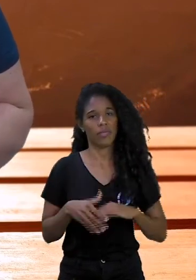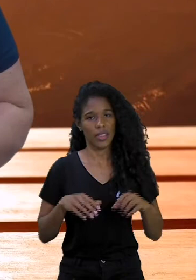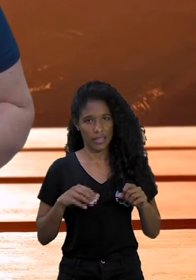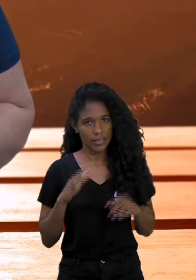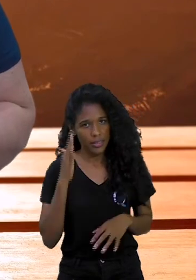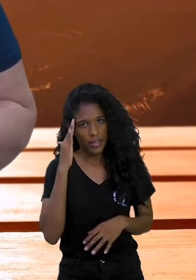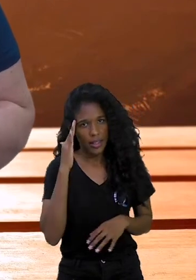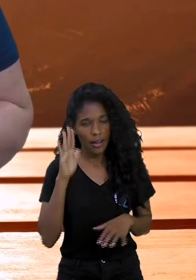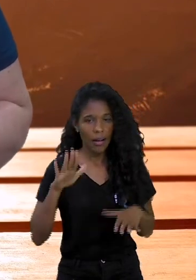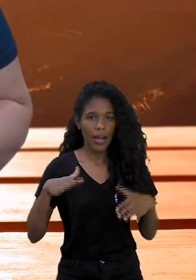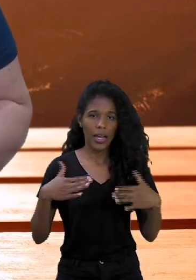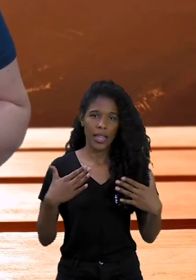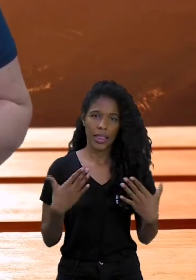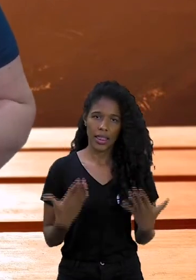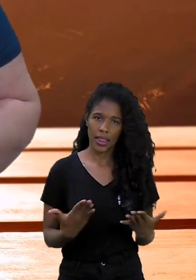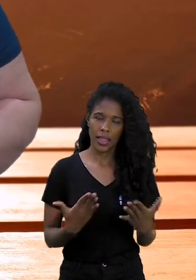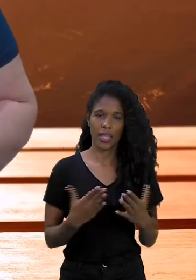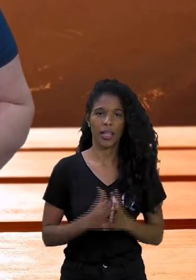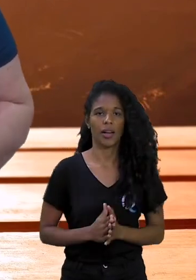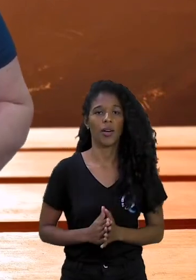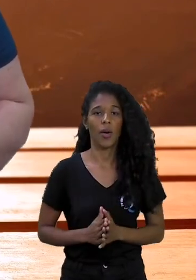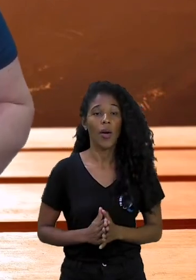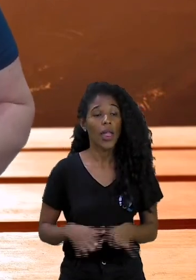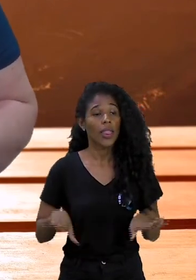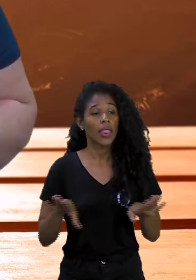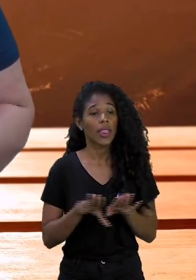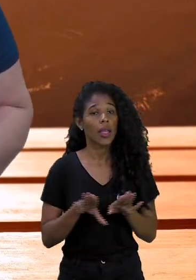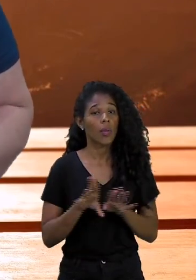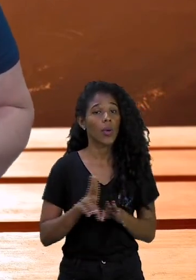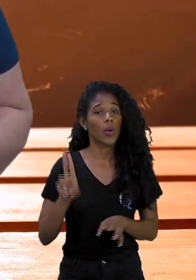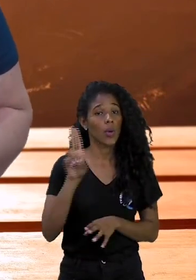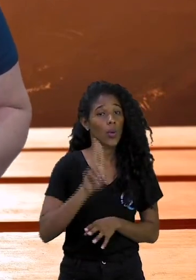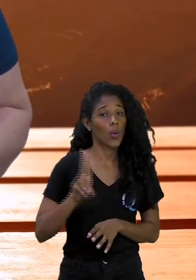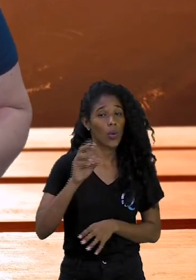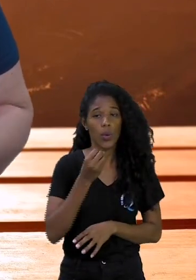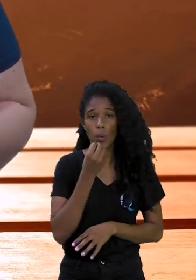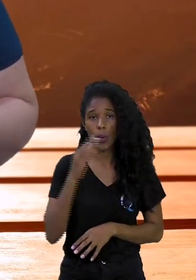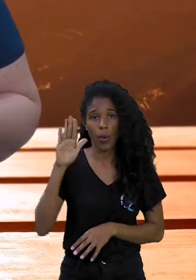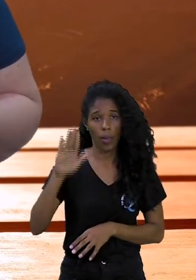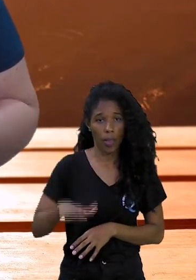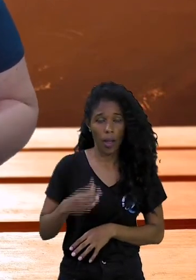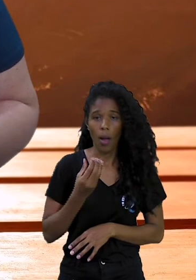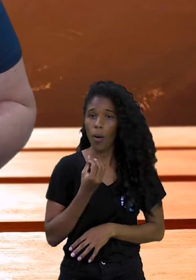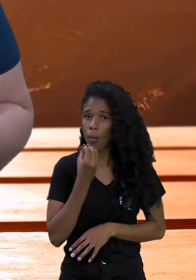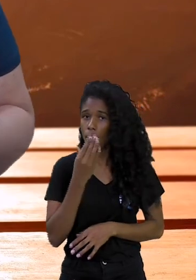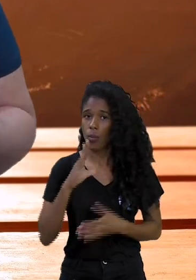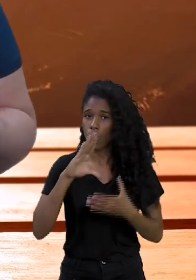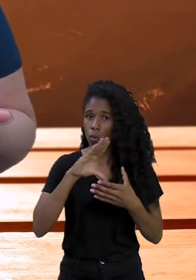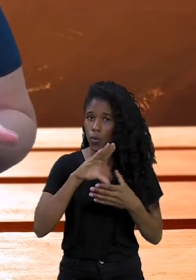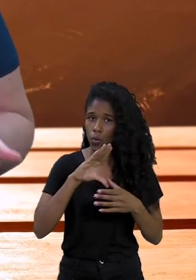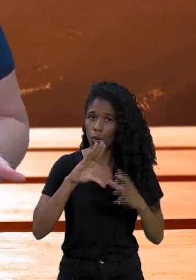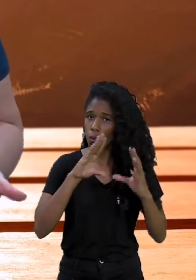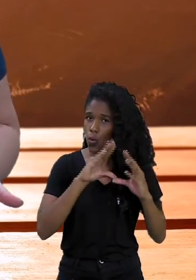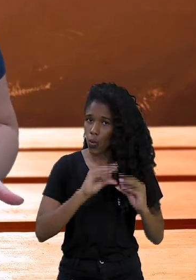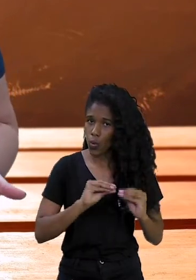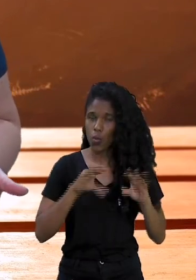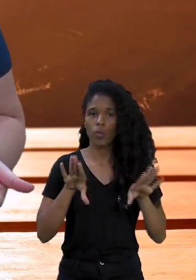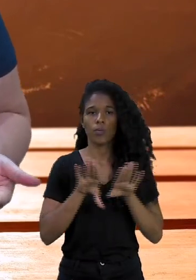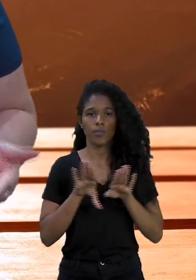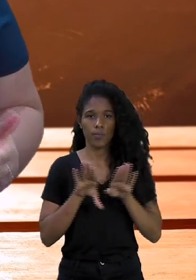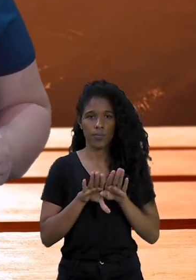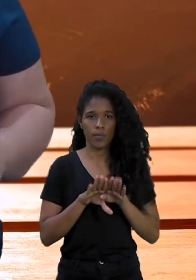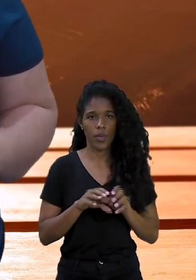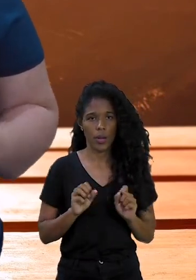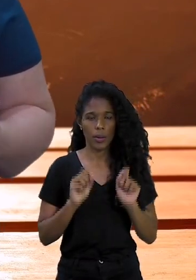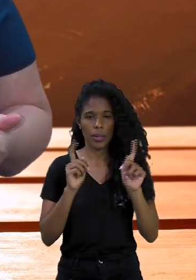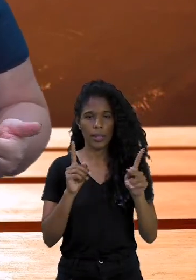mesmo caso para boa tarde e boa noite, tá bom? A gente não pode esquecer disso. E para fechar nossa aula com